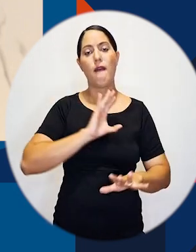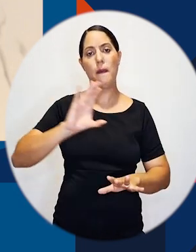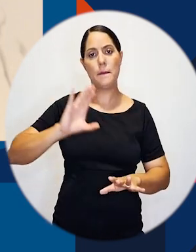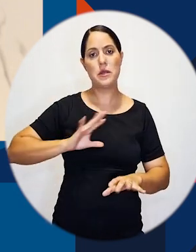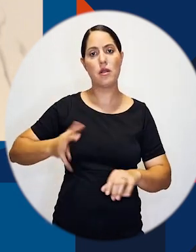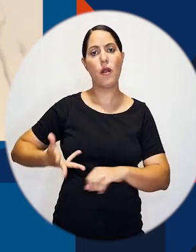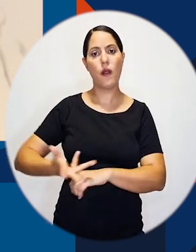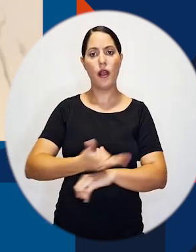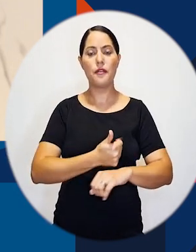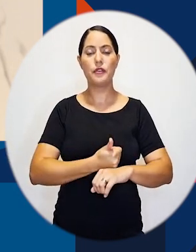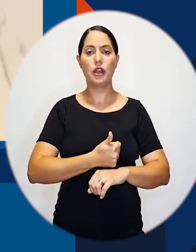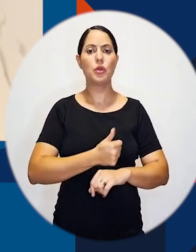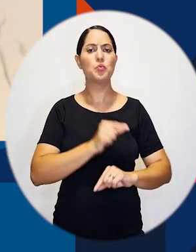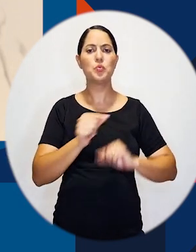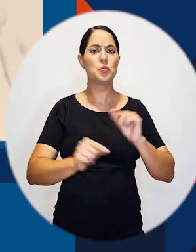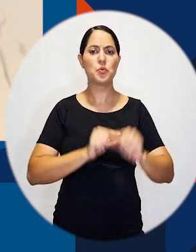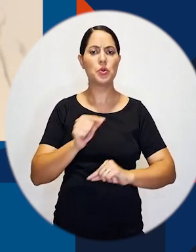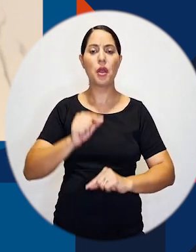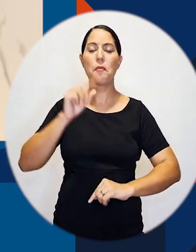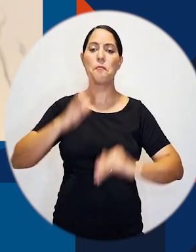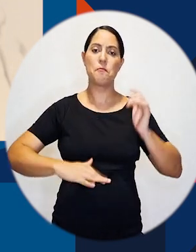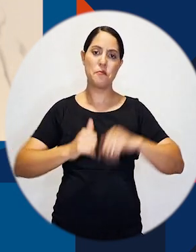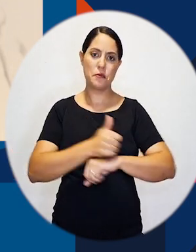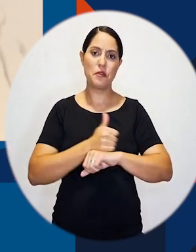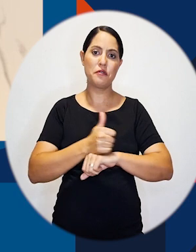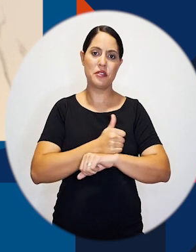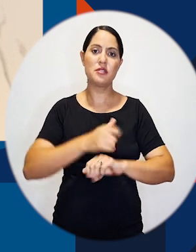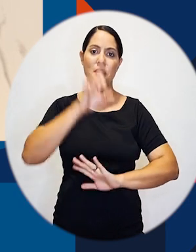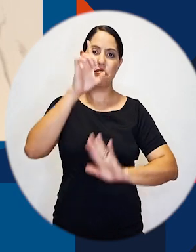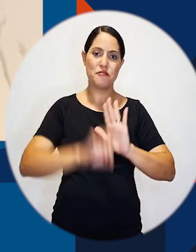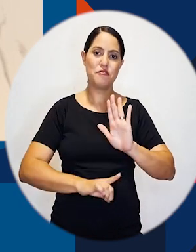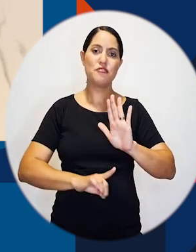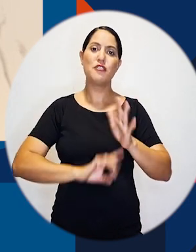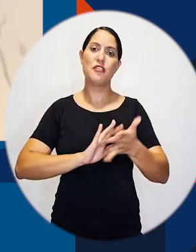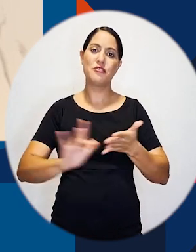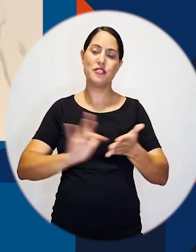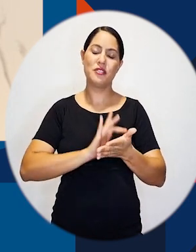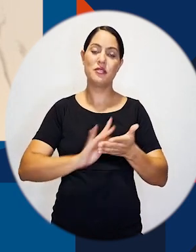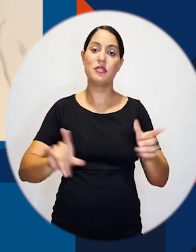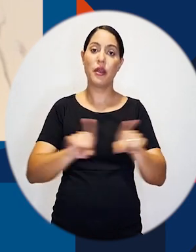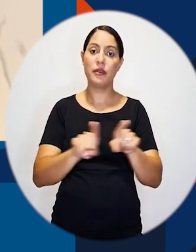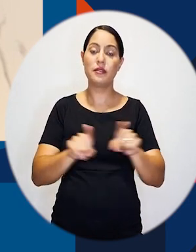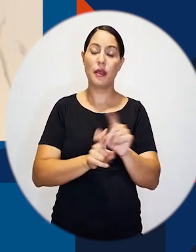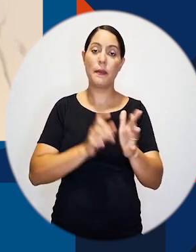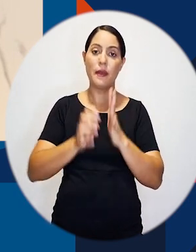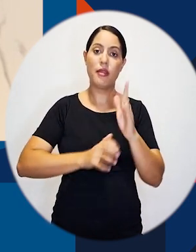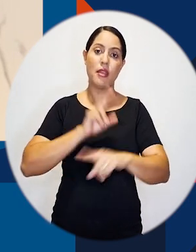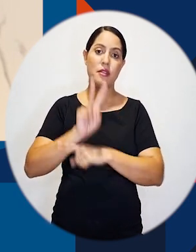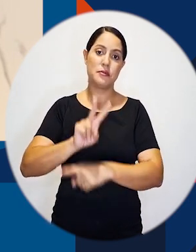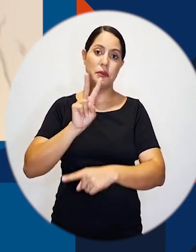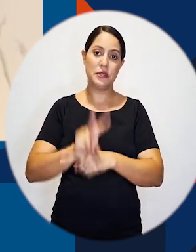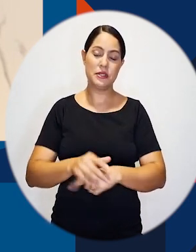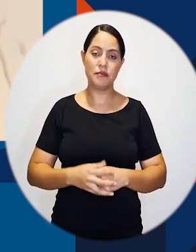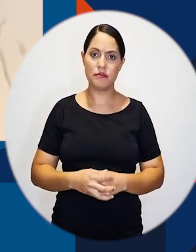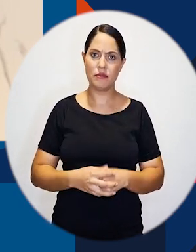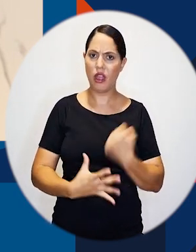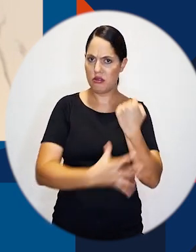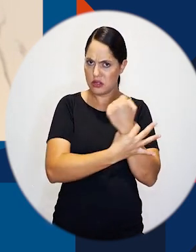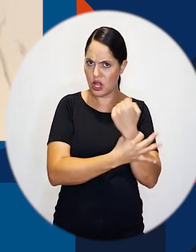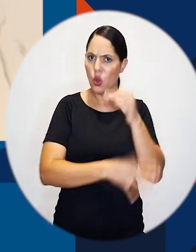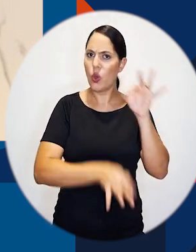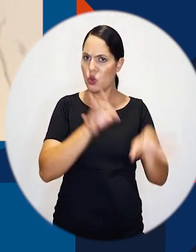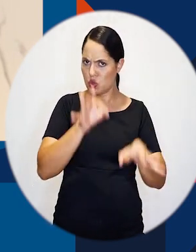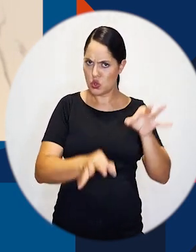comissão com a qualificação dos profissionais da advocacia em direito digital e proteção de dados, fortalecendo a